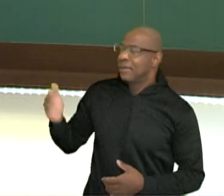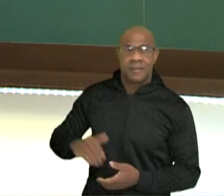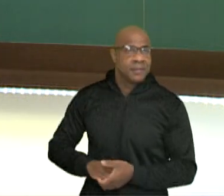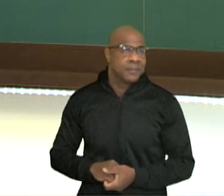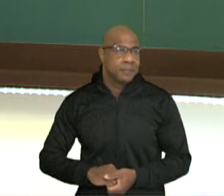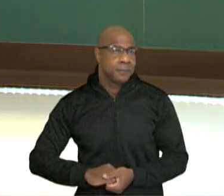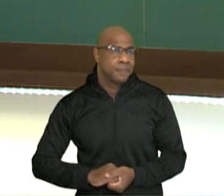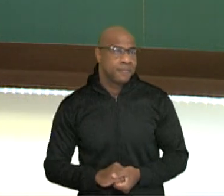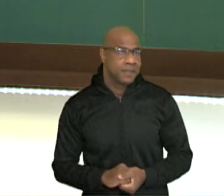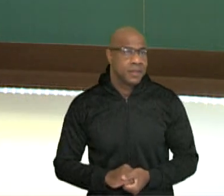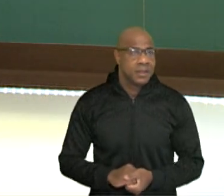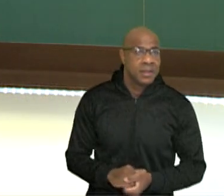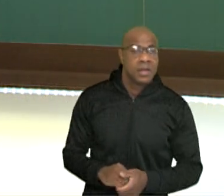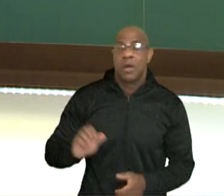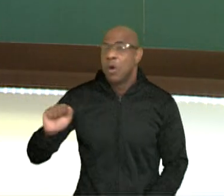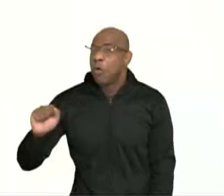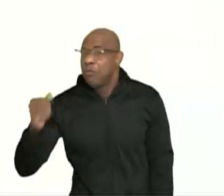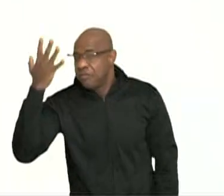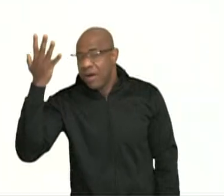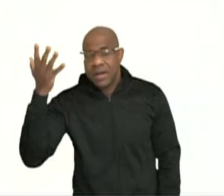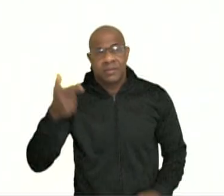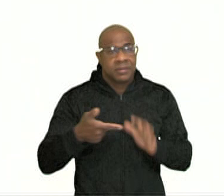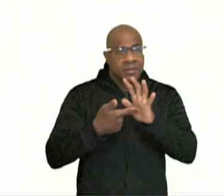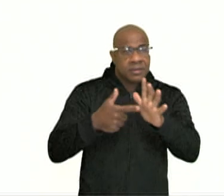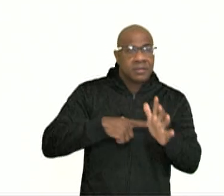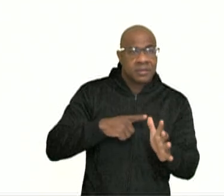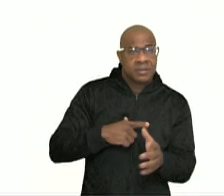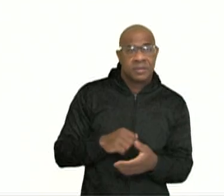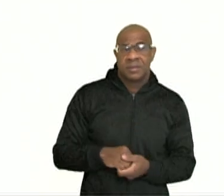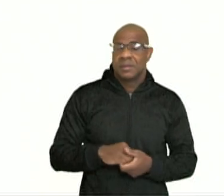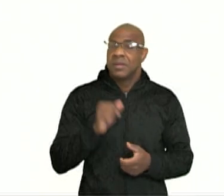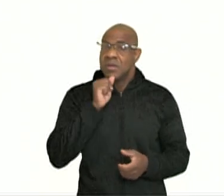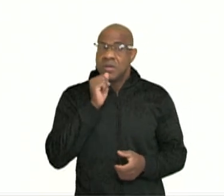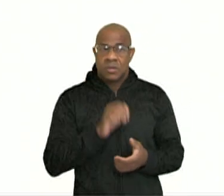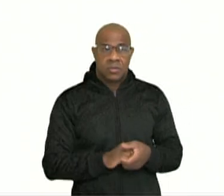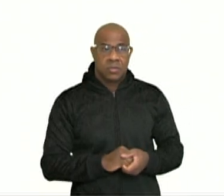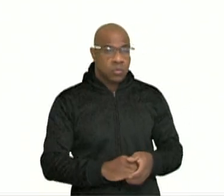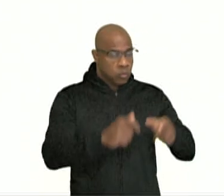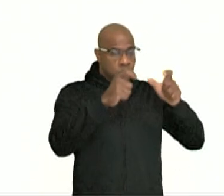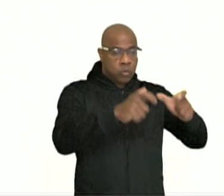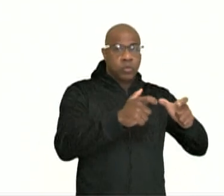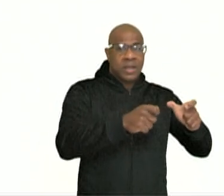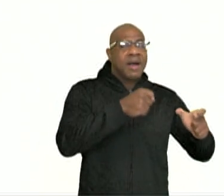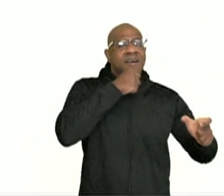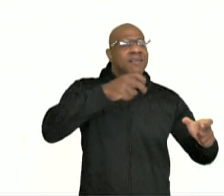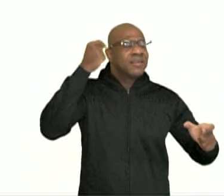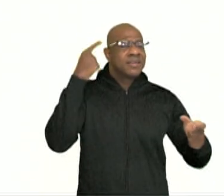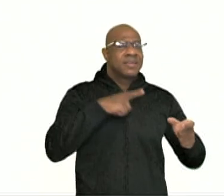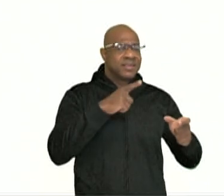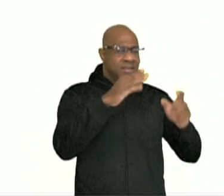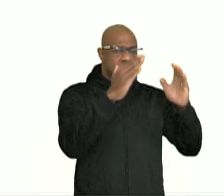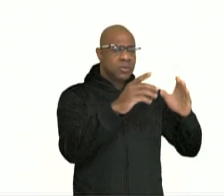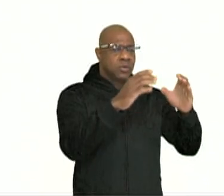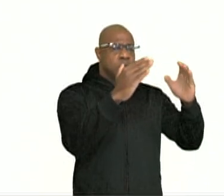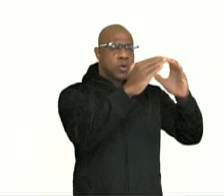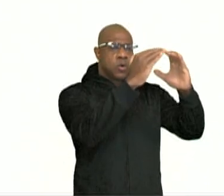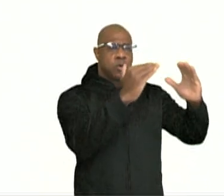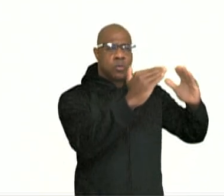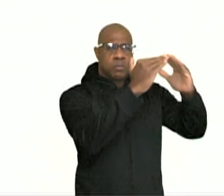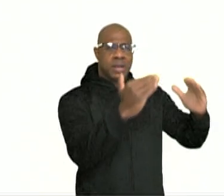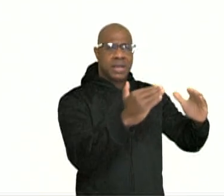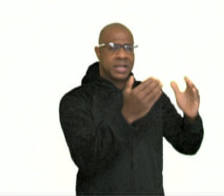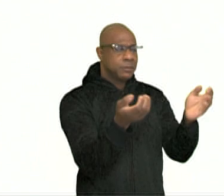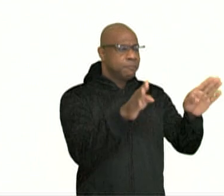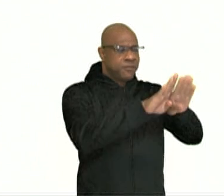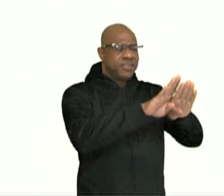Olha lá. Então, o fato de que uma antiga olaria no bairro de Sancaya, que estava fechada há mais de 20 anos, olha